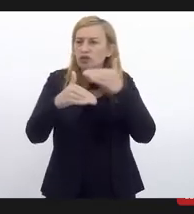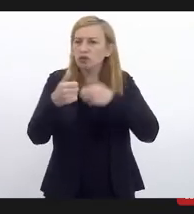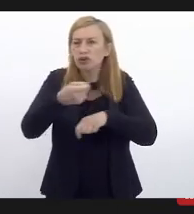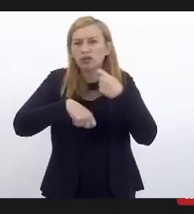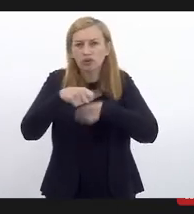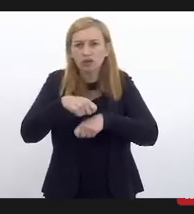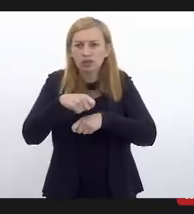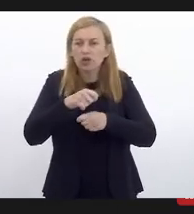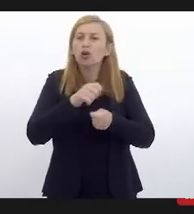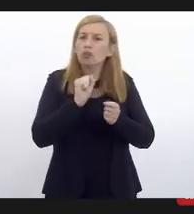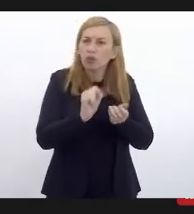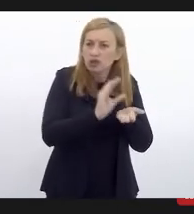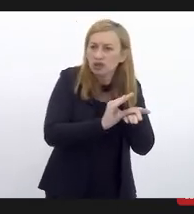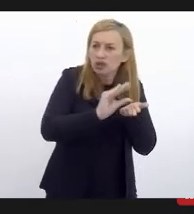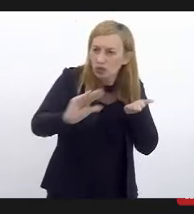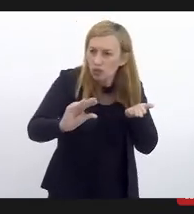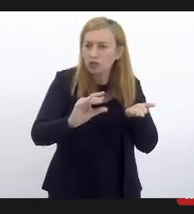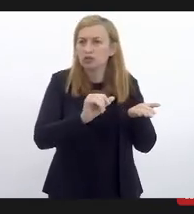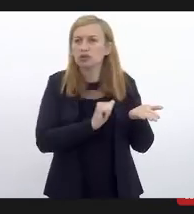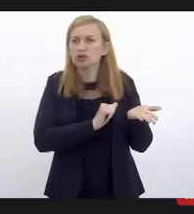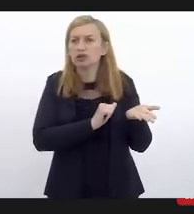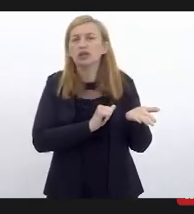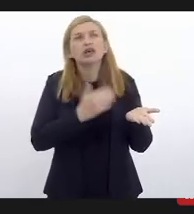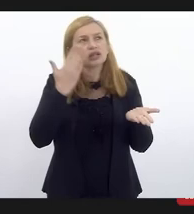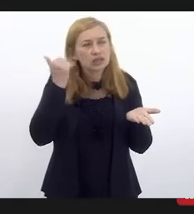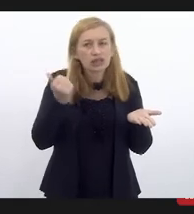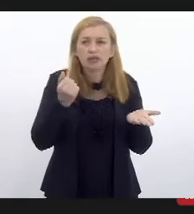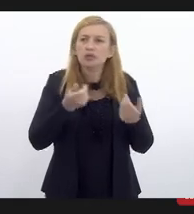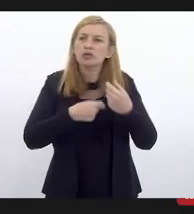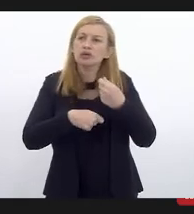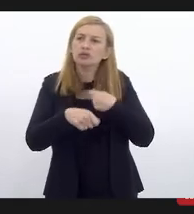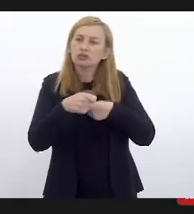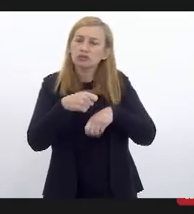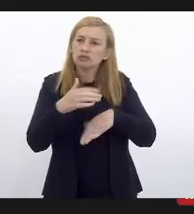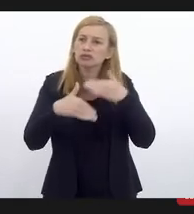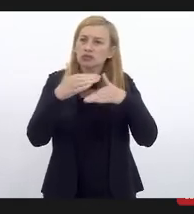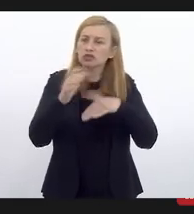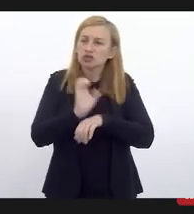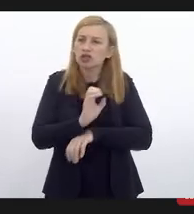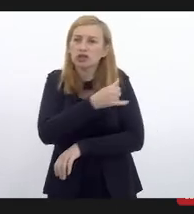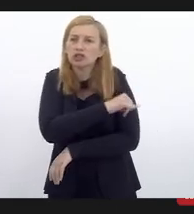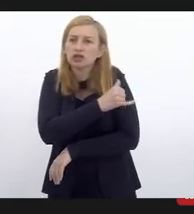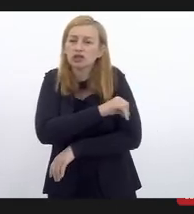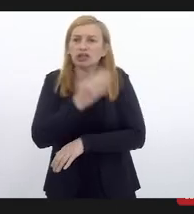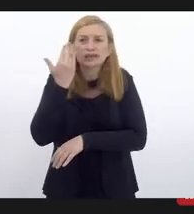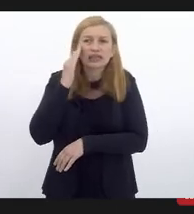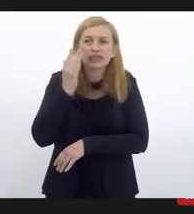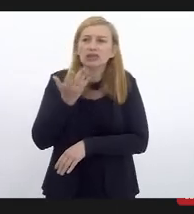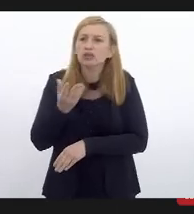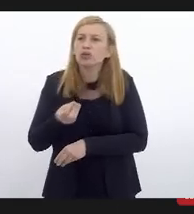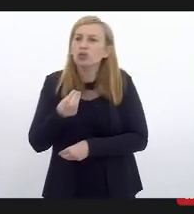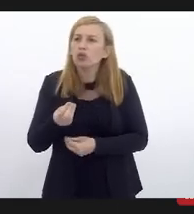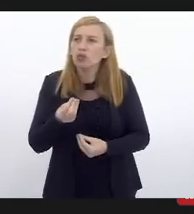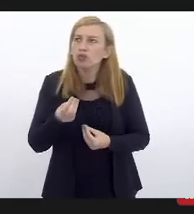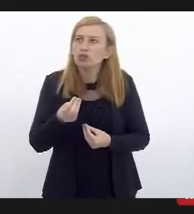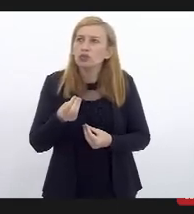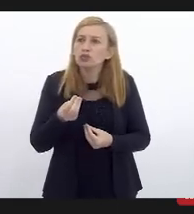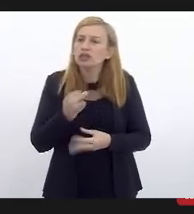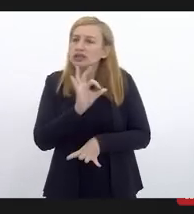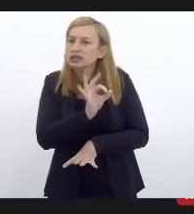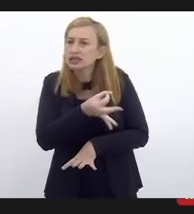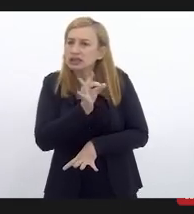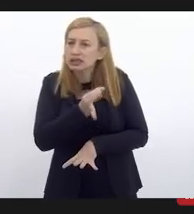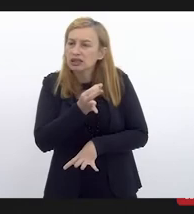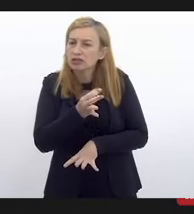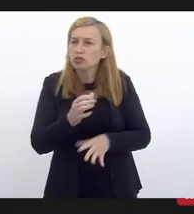endereçado com esse recurso. A gente sabe que desenvolvimento econômico no estado do Rio de Janeiro, por vezes, foi entendido como se há especificamente um